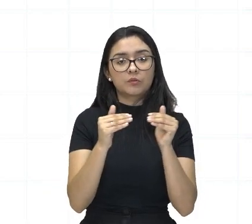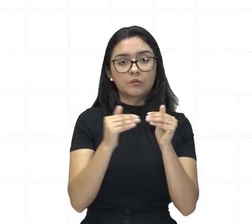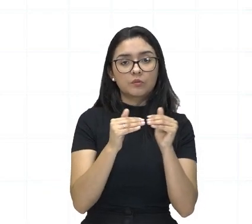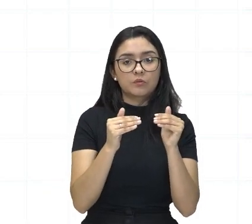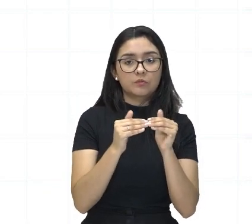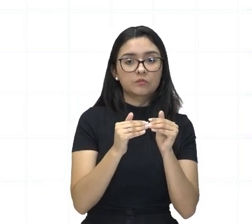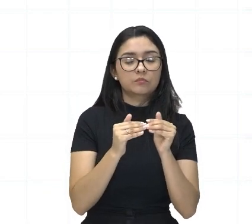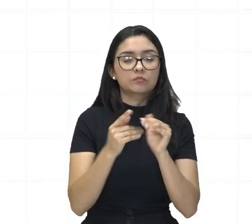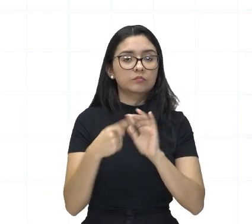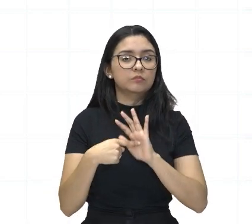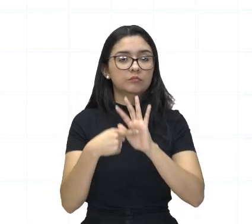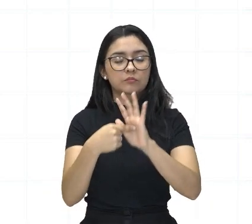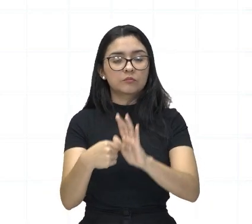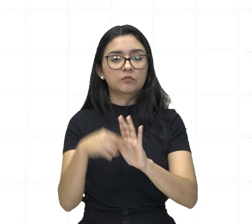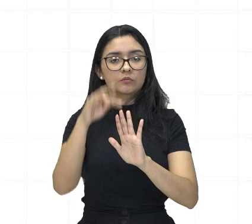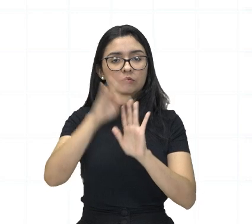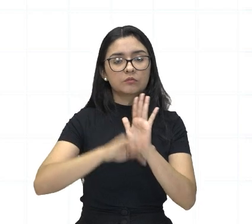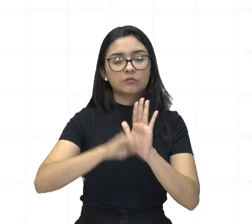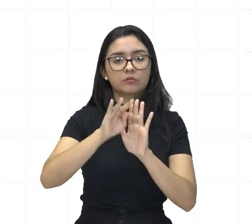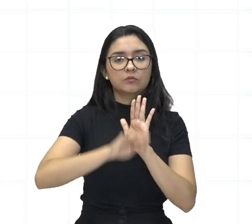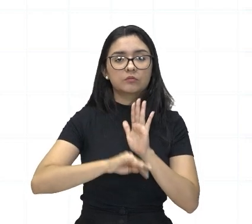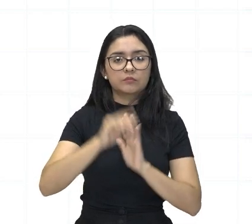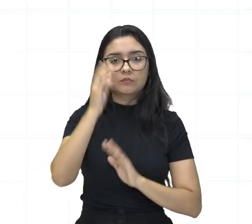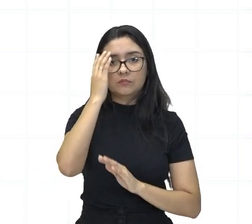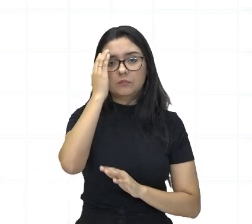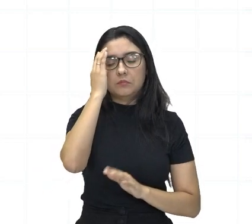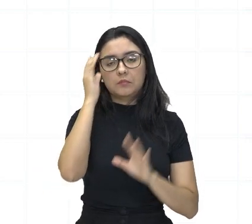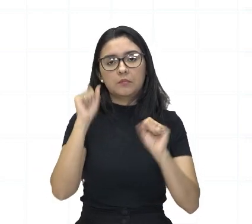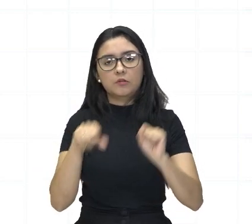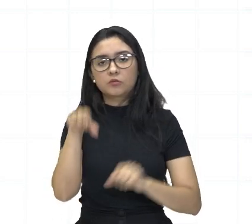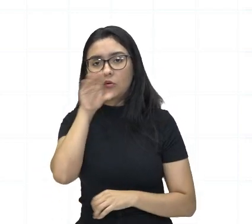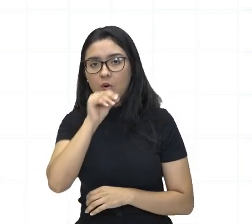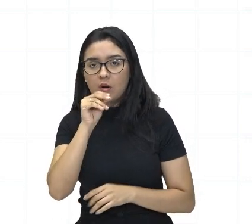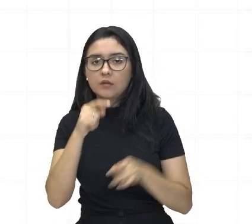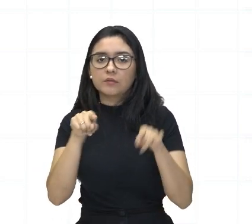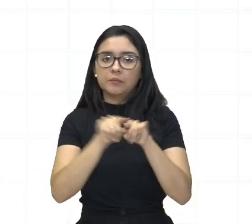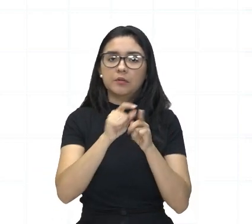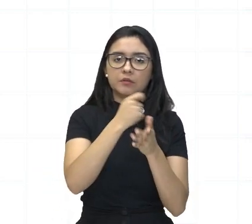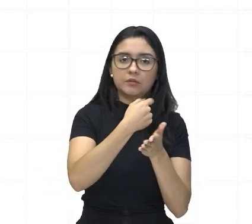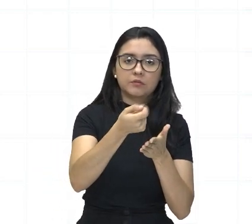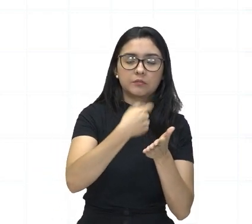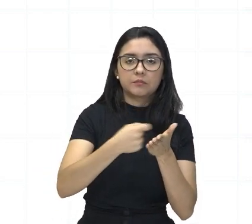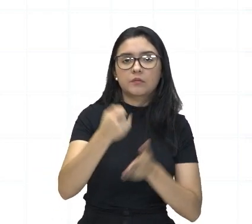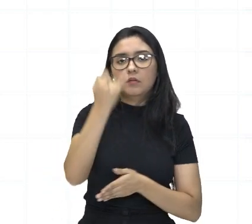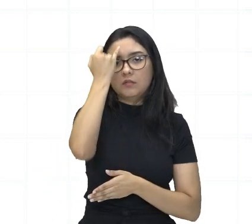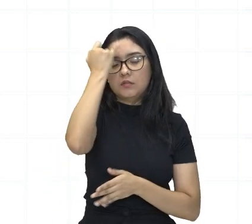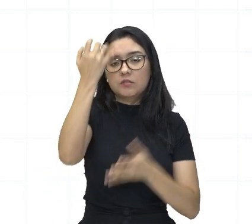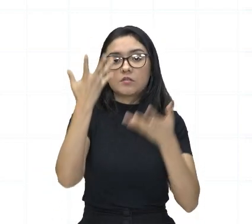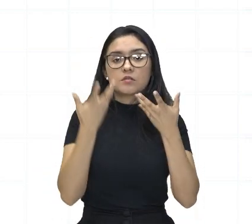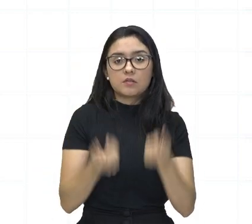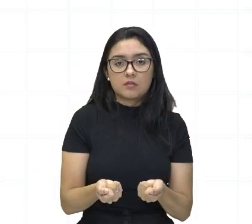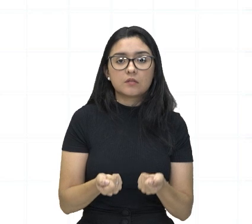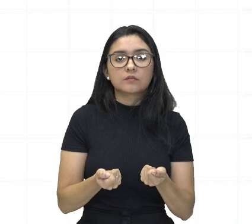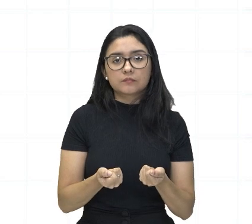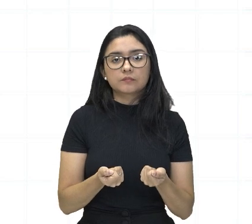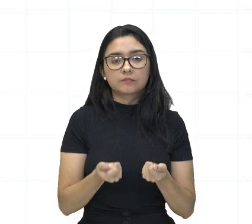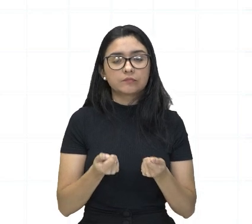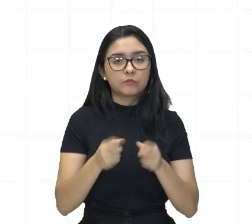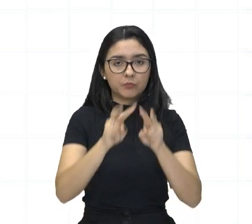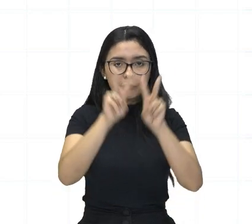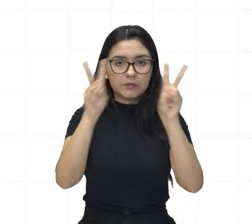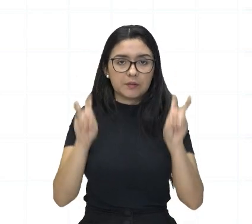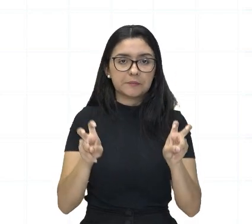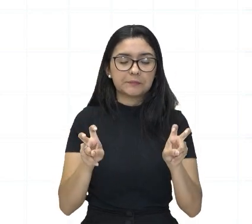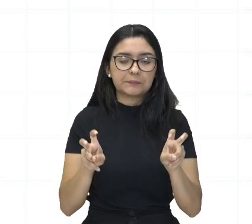para a gente aí nesse texto, certo? Que poderia ser tanto oral quanto escrito, aí uma ideia de aceitação ao que está sendo